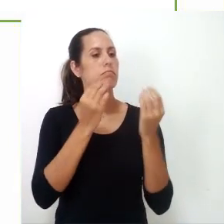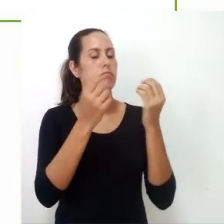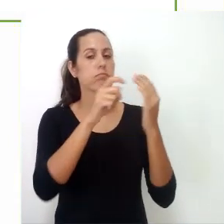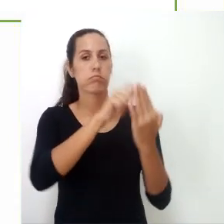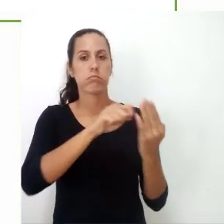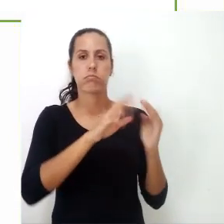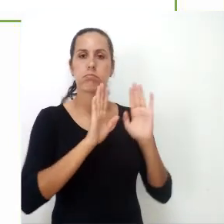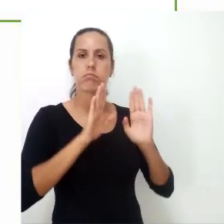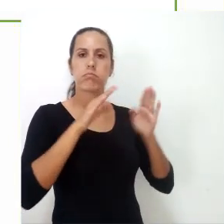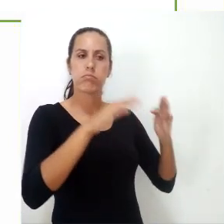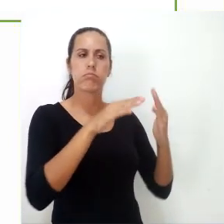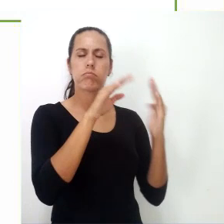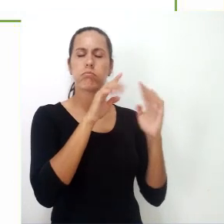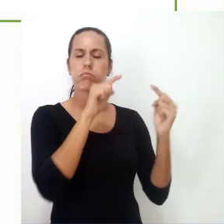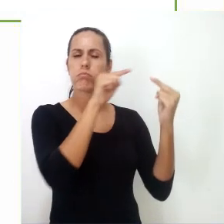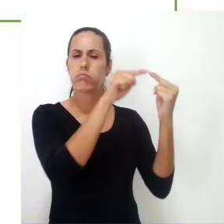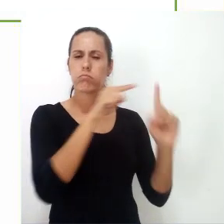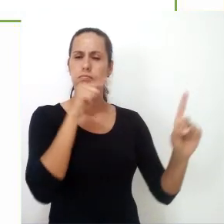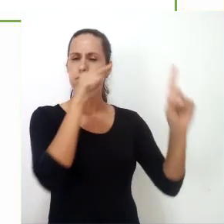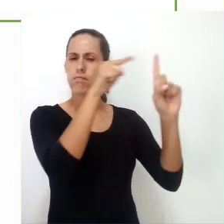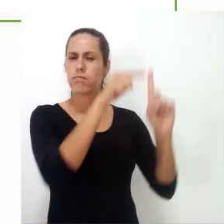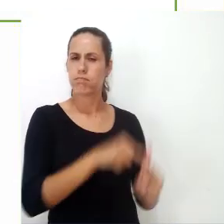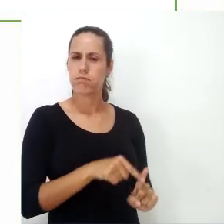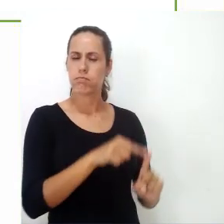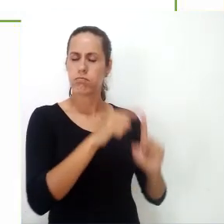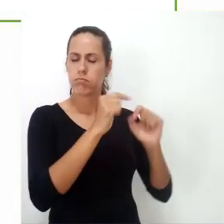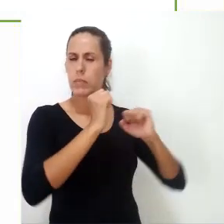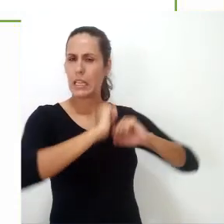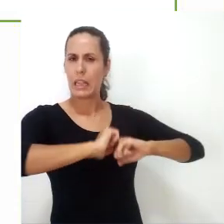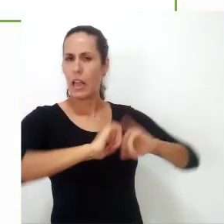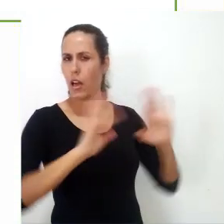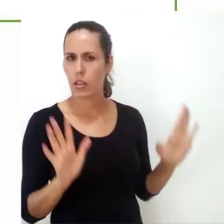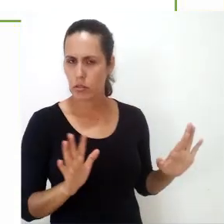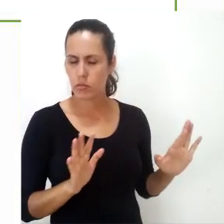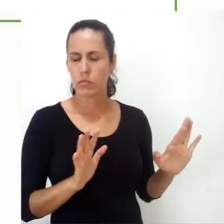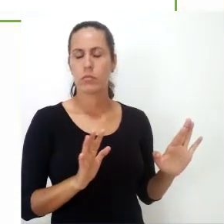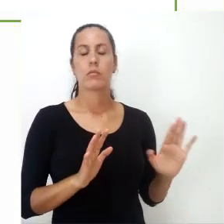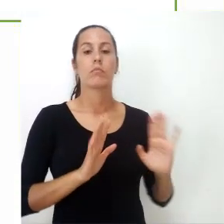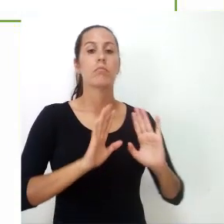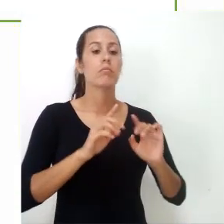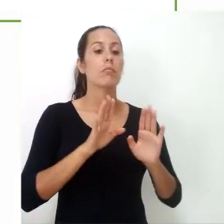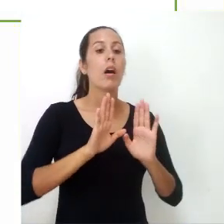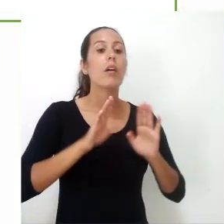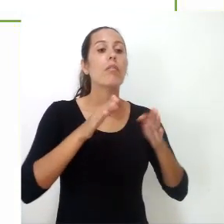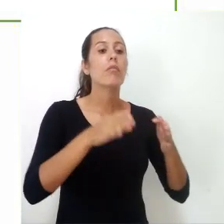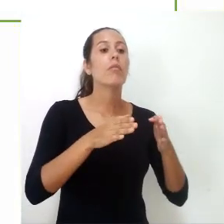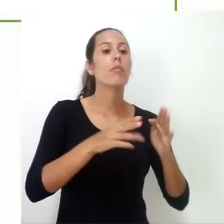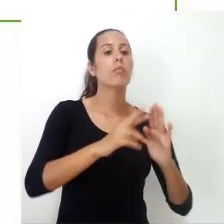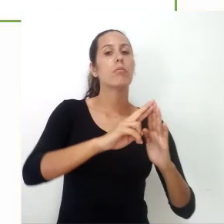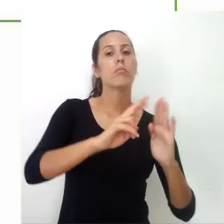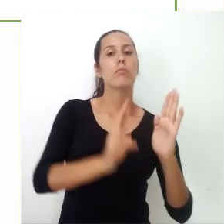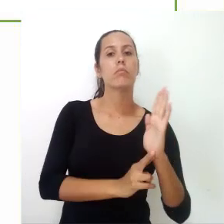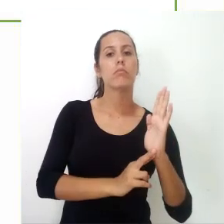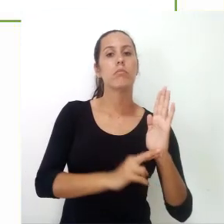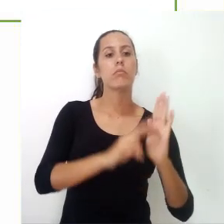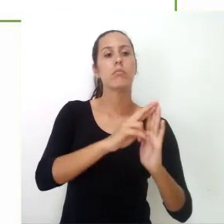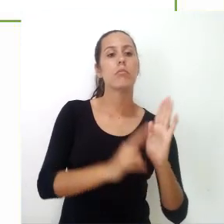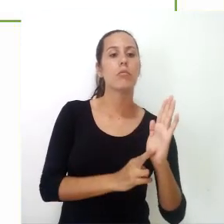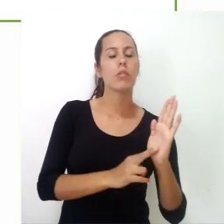certo? Segundo ponto, deve ser objetivo, como eu já falei, ou seja, deve concentrar-se